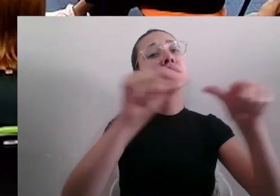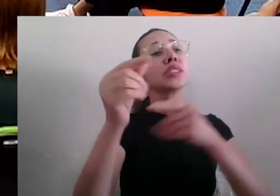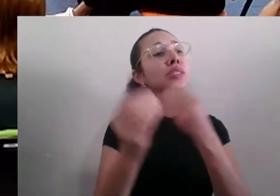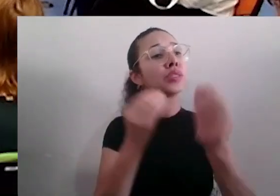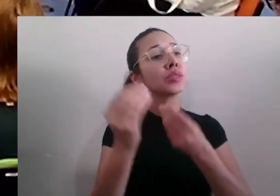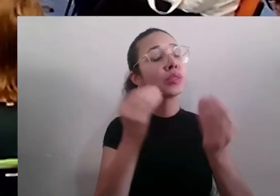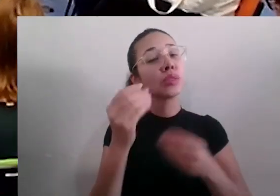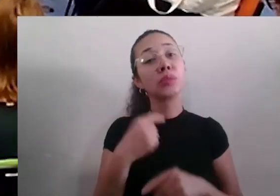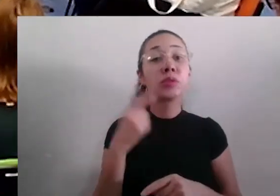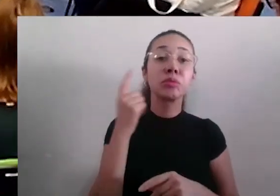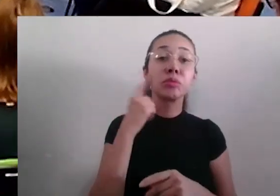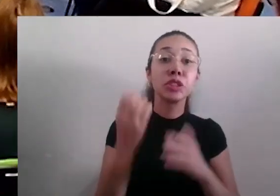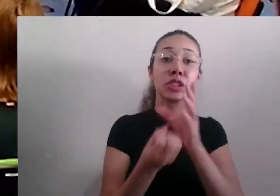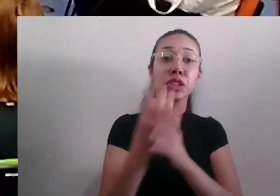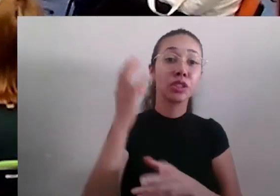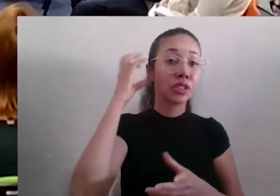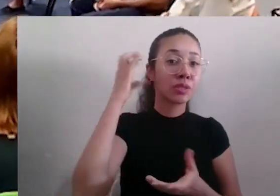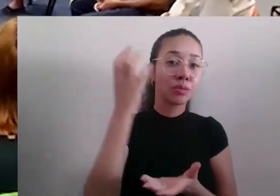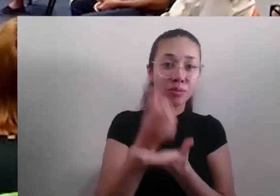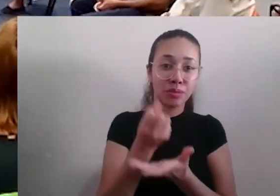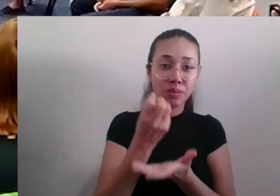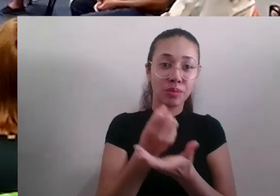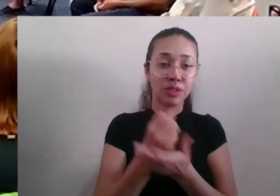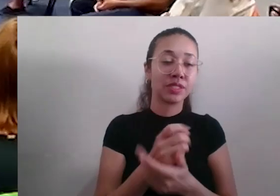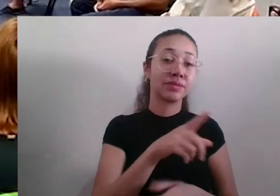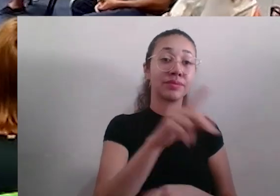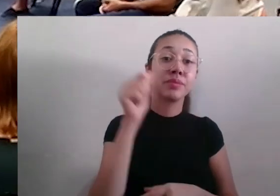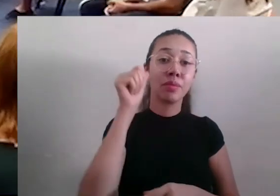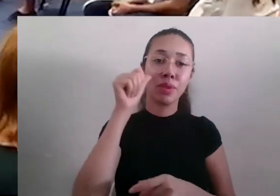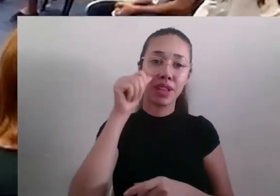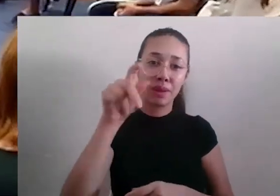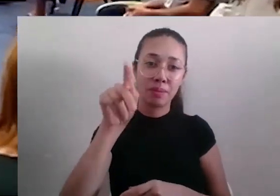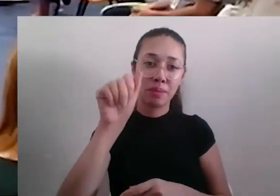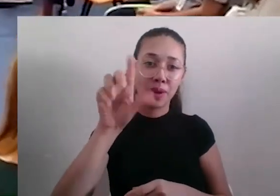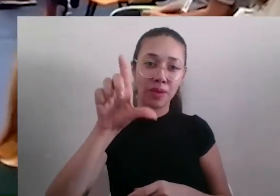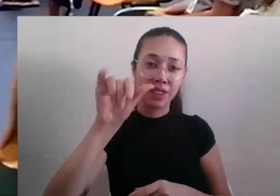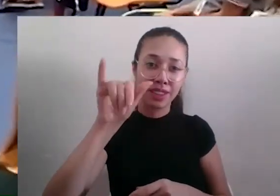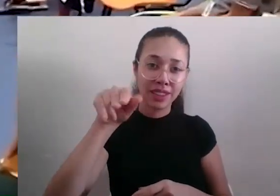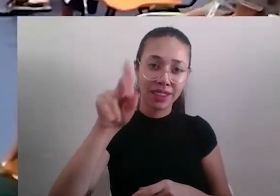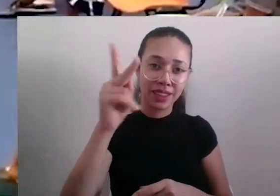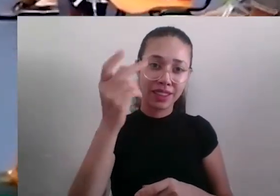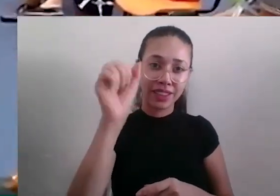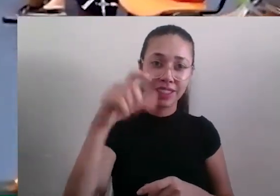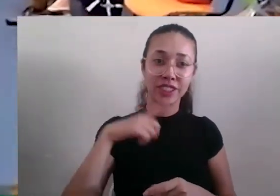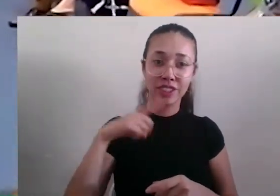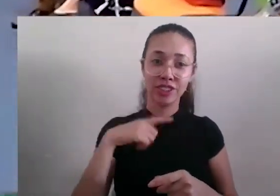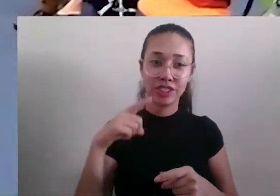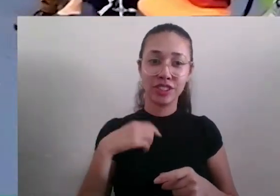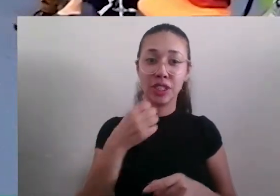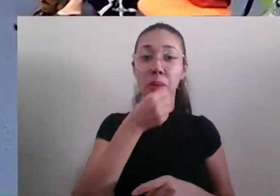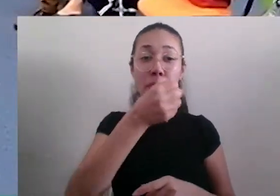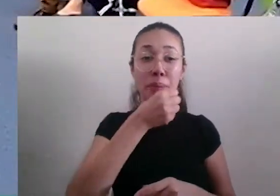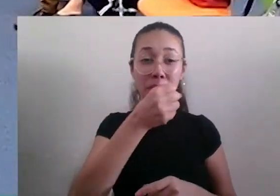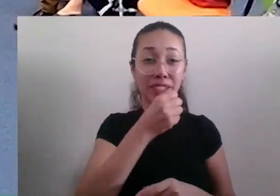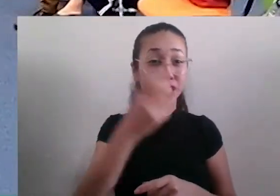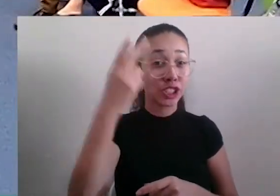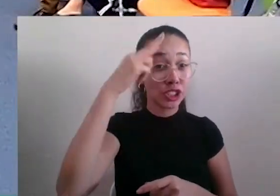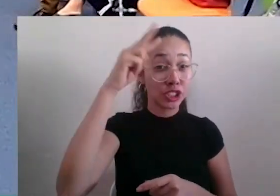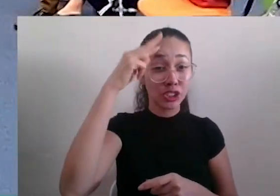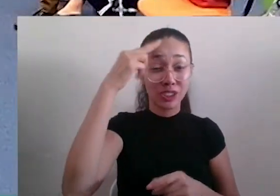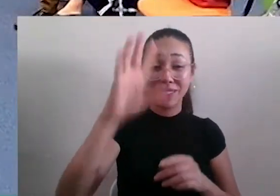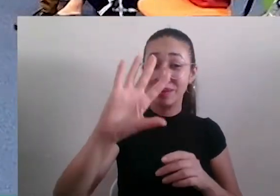podcast e teve uma vez que a Paulinha tava fazendo uma reportagem sobre a história de um crime horroroso da